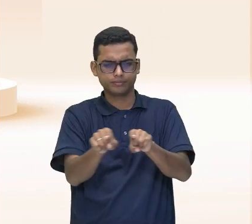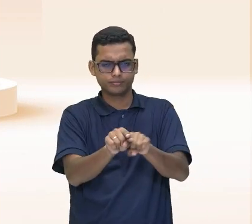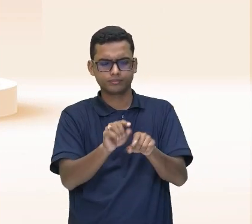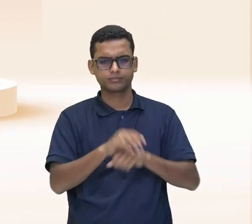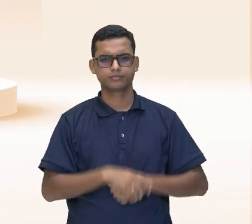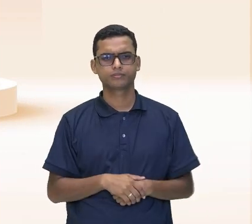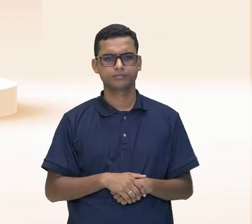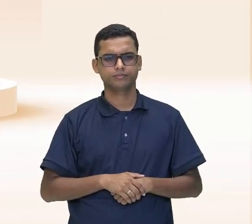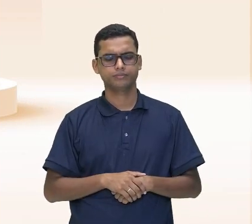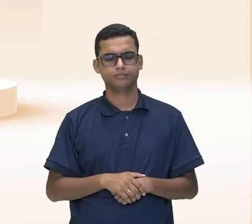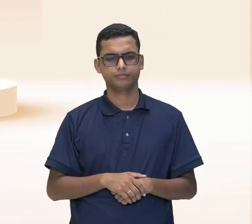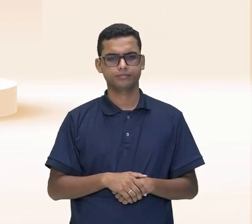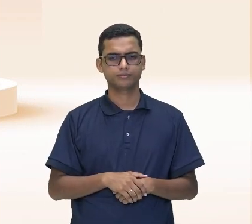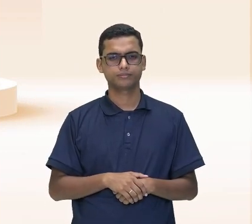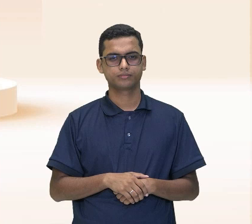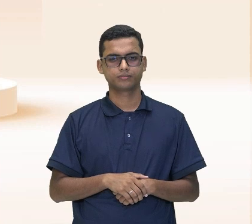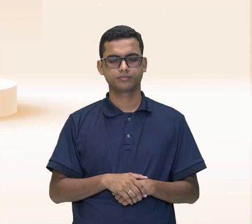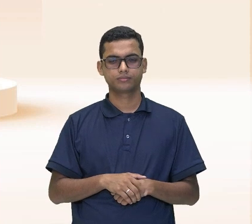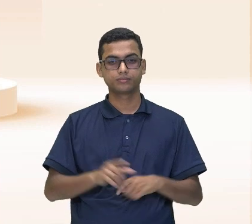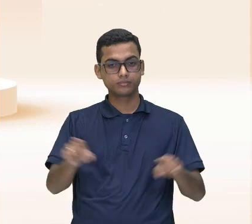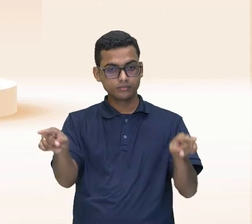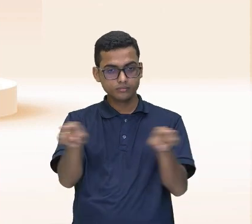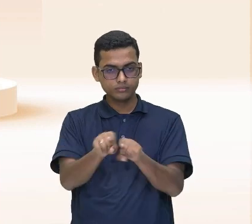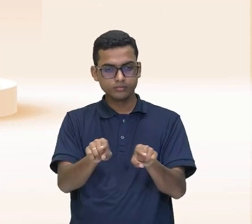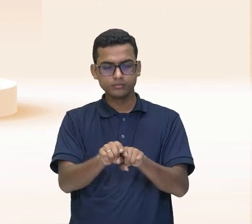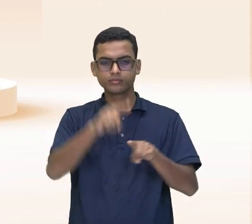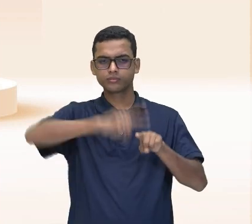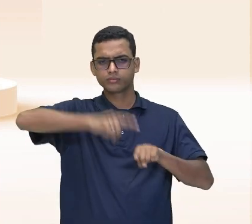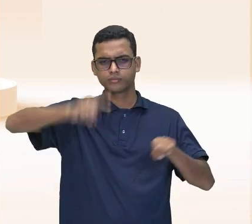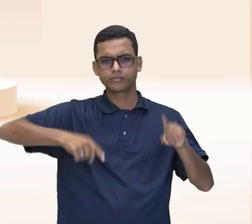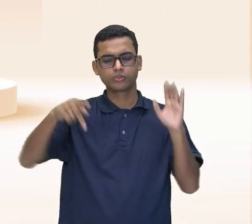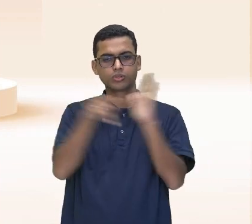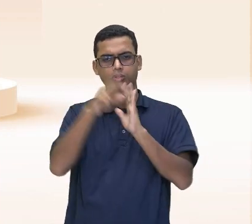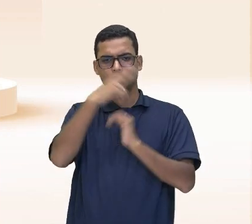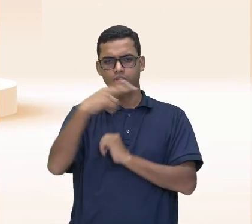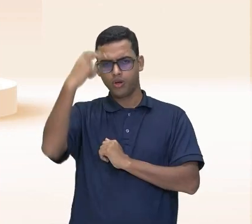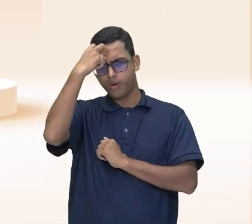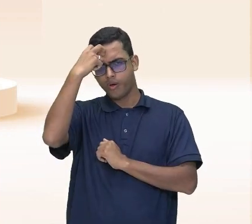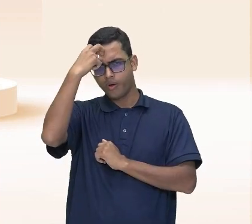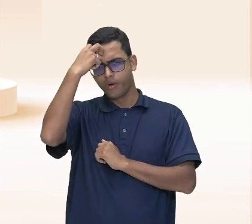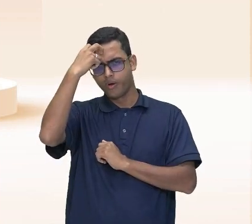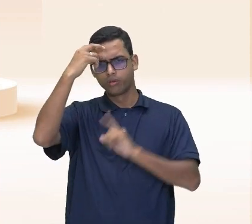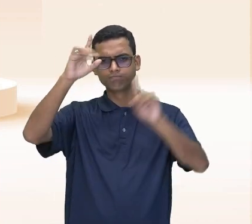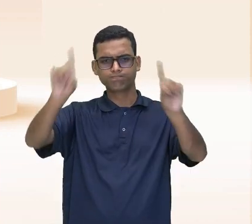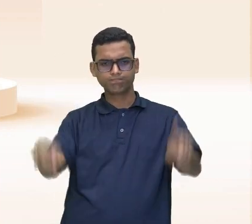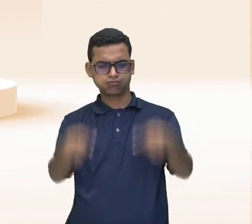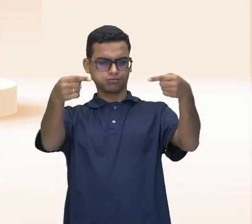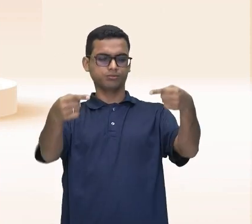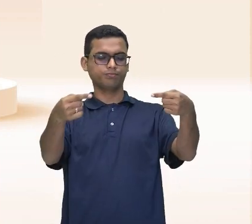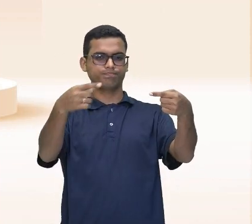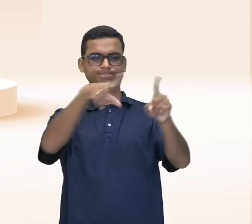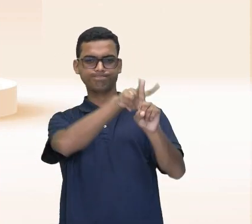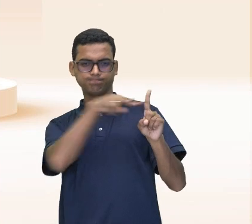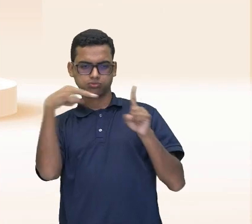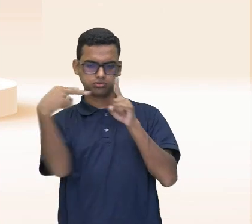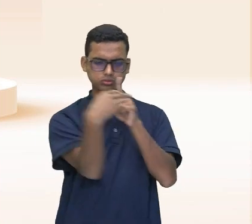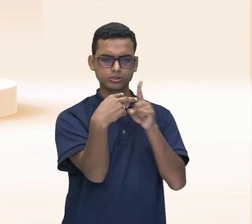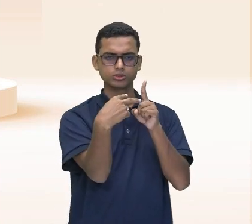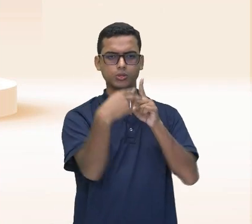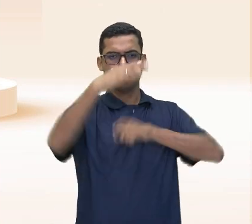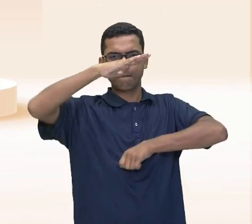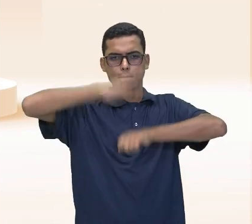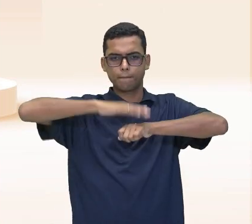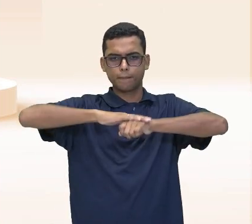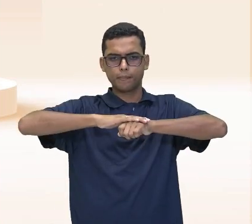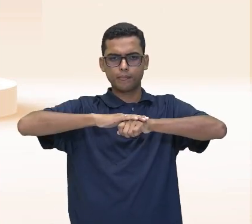é que esse relativismo cultural, ele desafia a nossa visão eurocêntrica, né? A arte, ela é